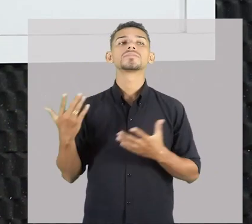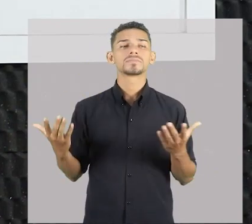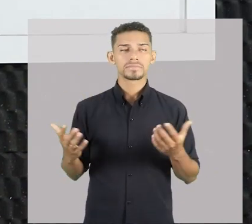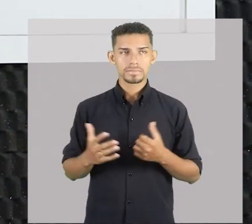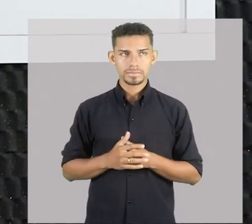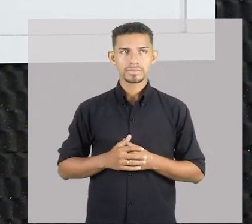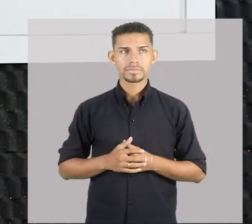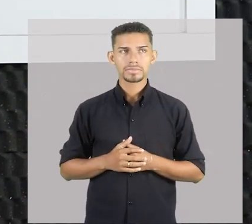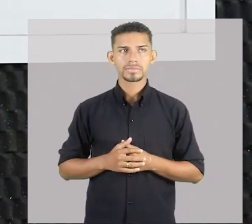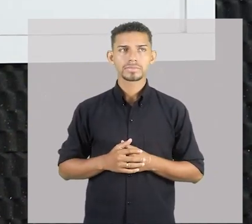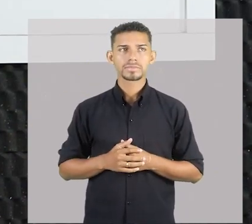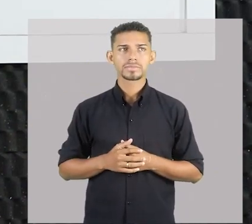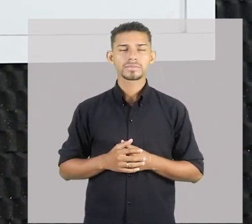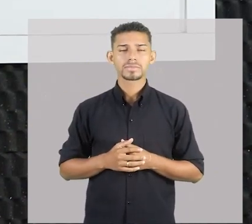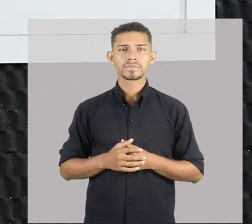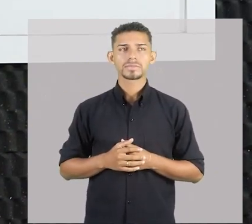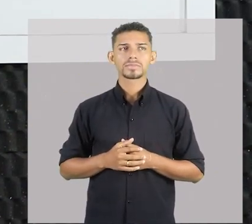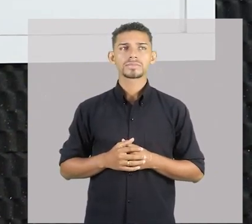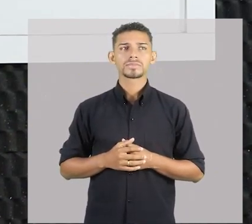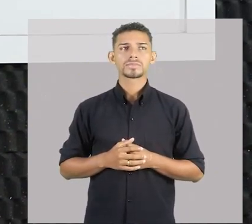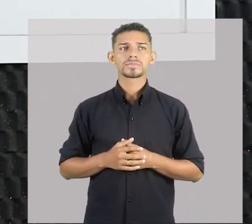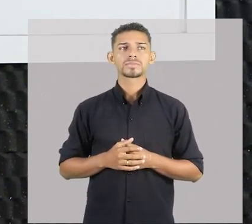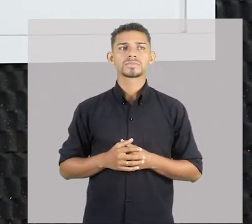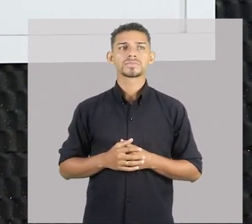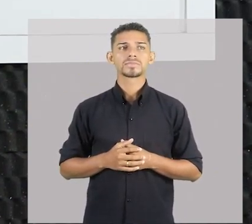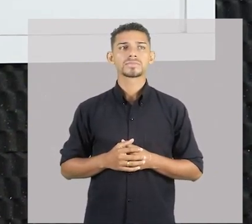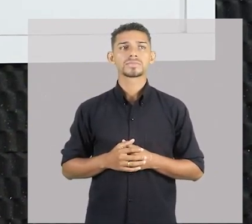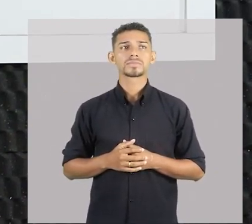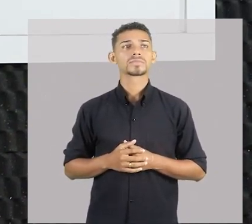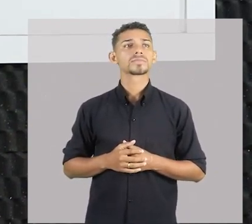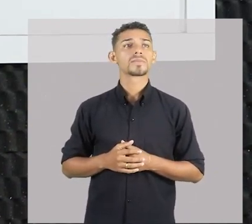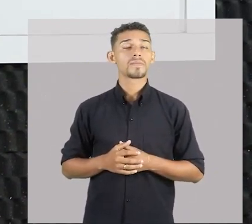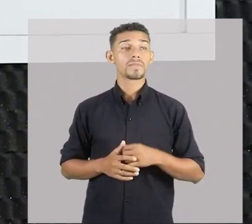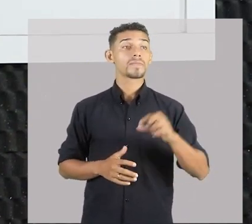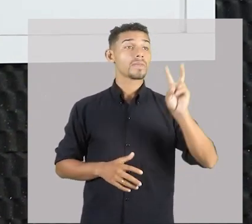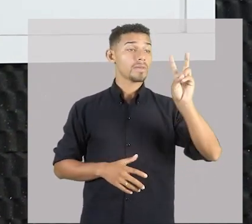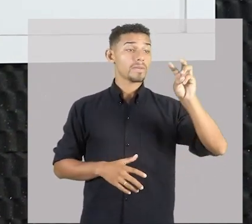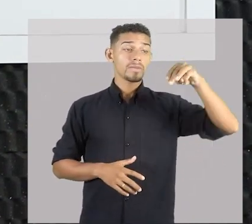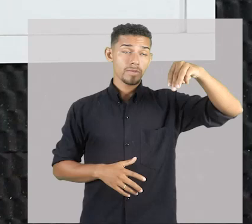da velocidade média. Vamos para cá para cima. Velocidade